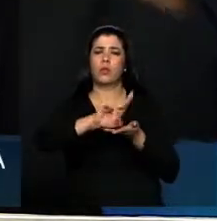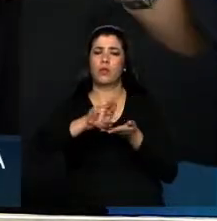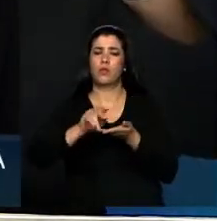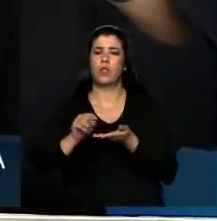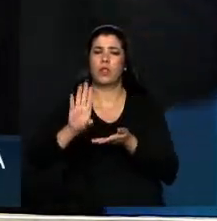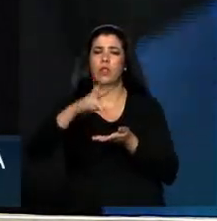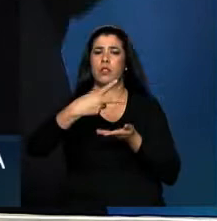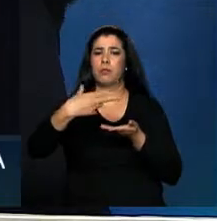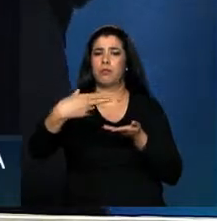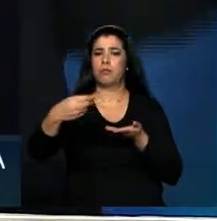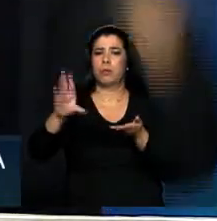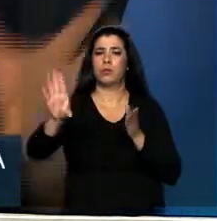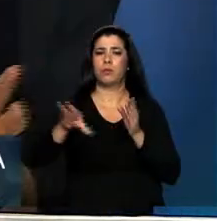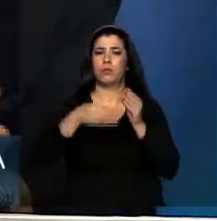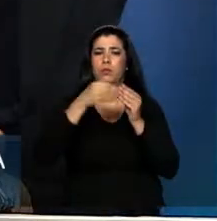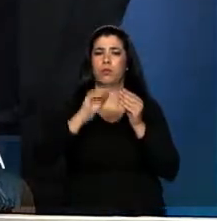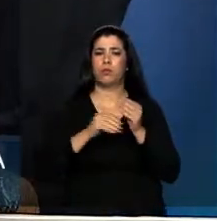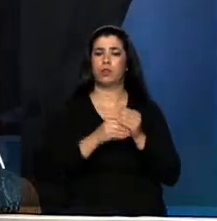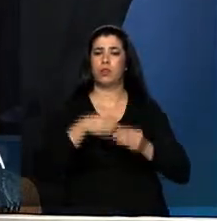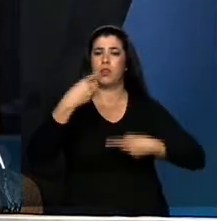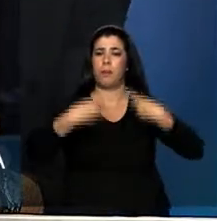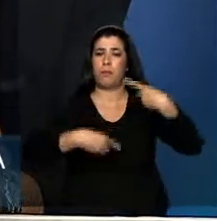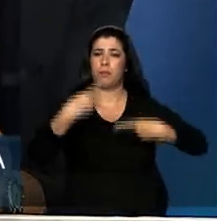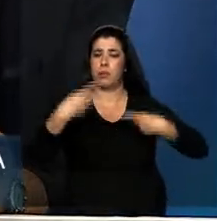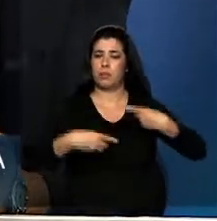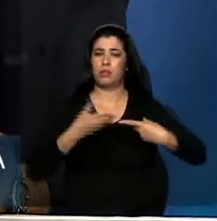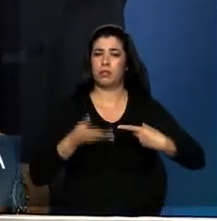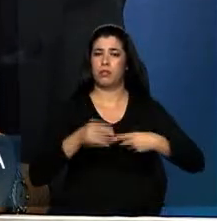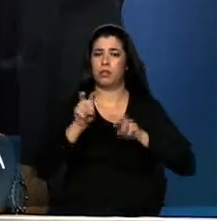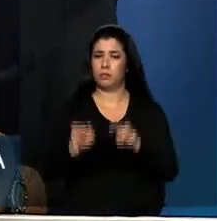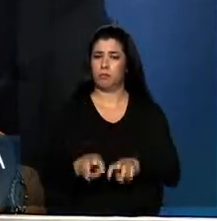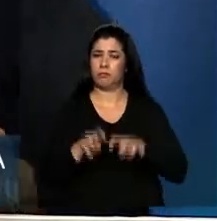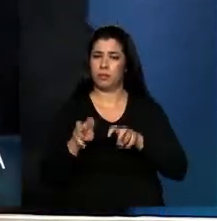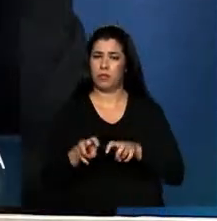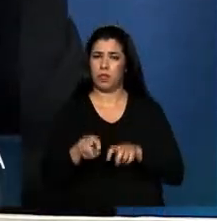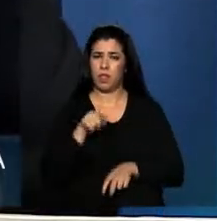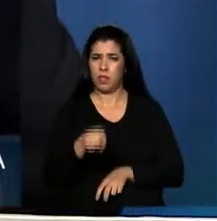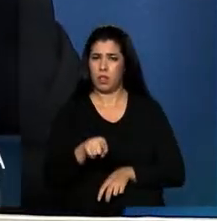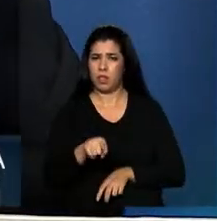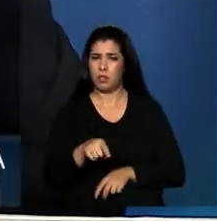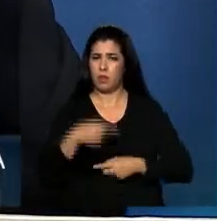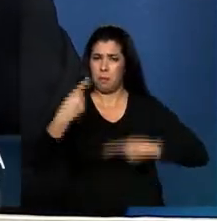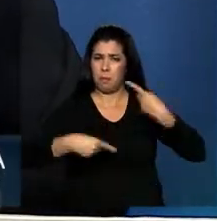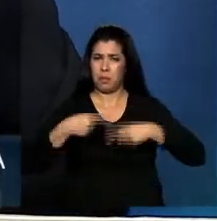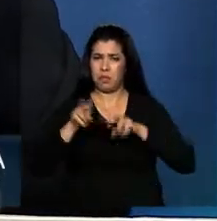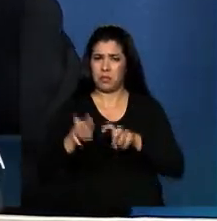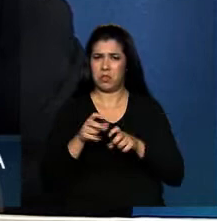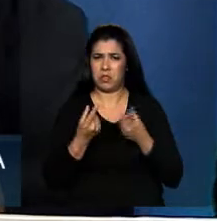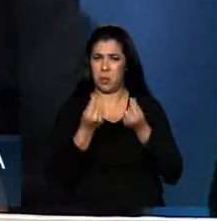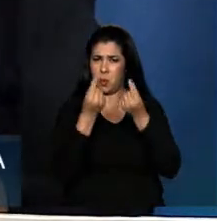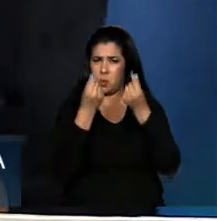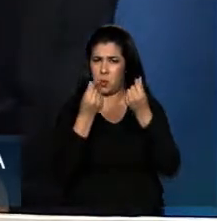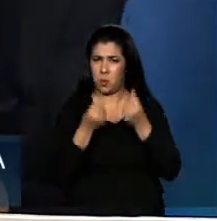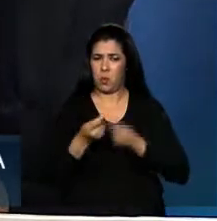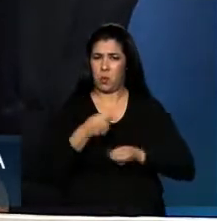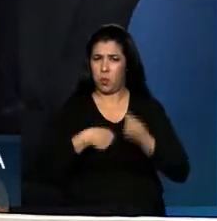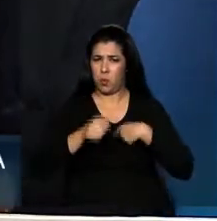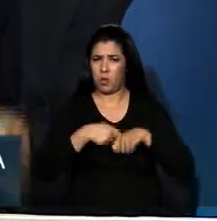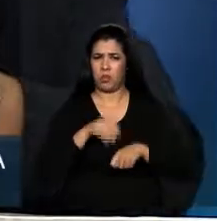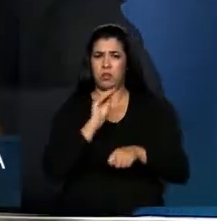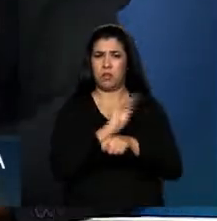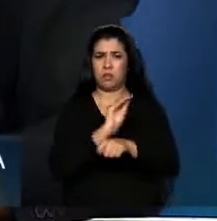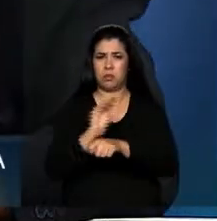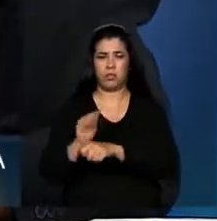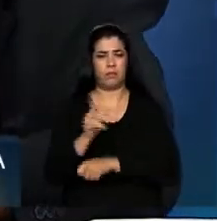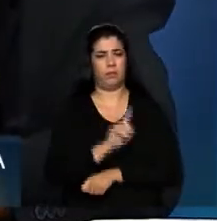que geram em torno da política agrícola. Porque a política agrícola não se faz só com custeio e investimento. Nós temos embutido